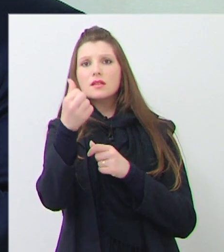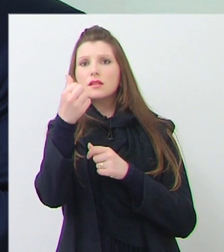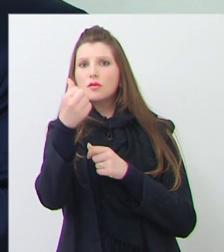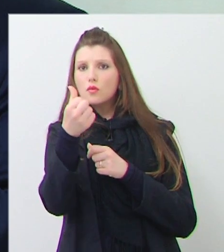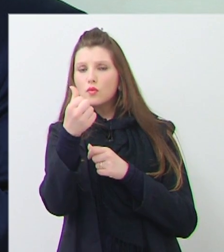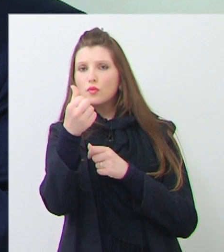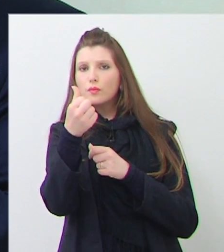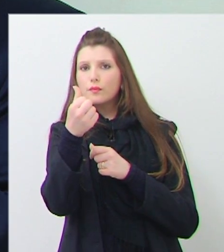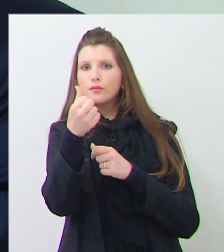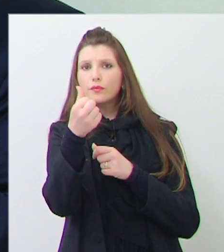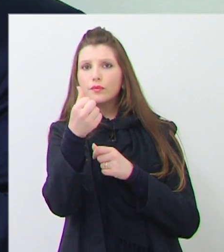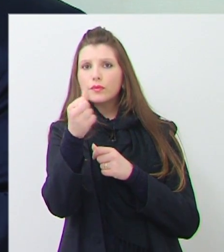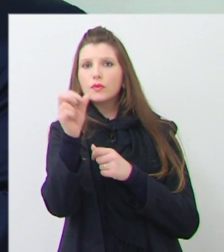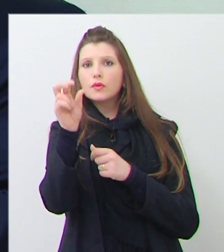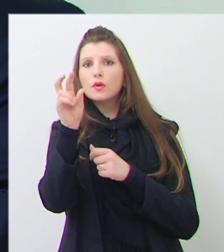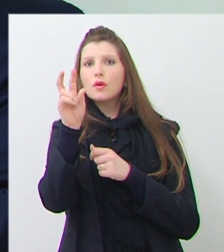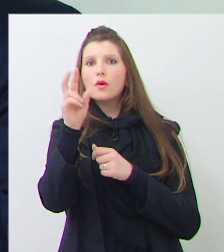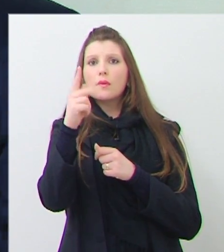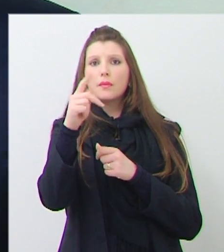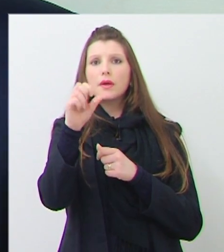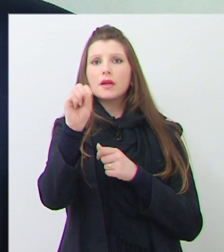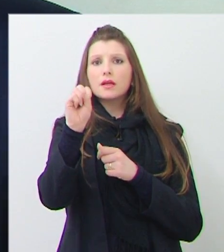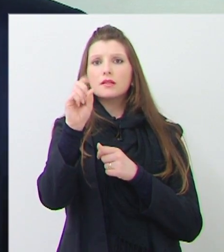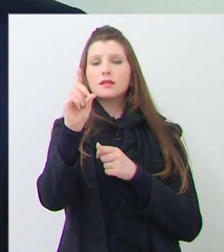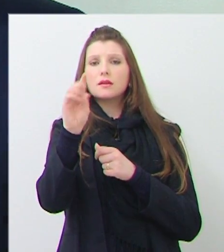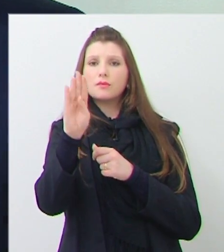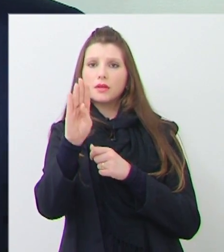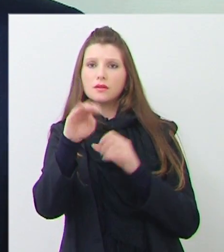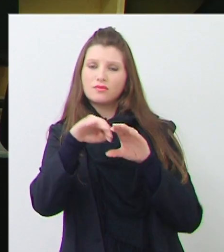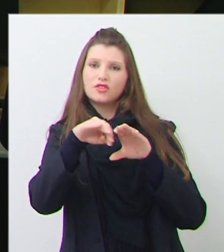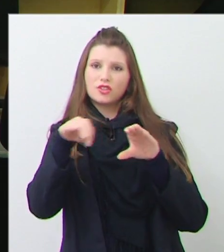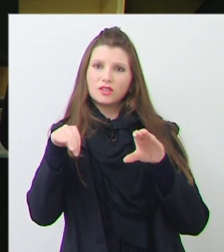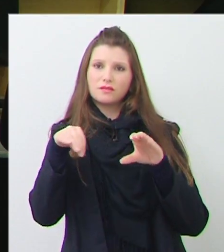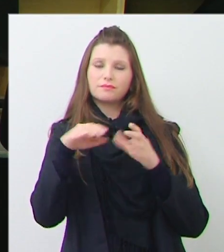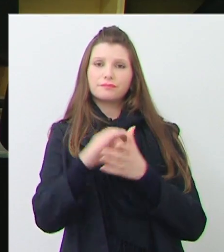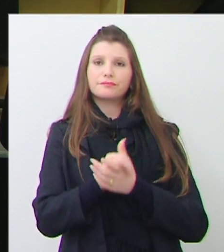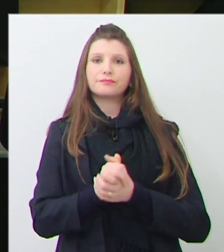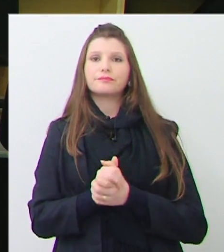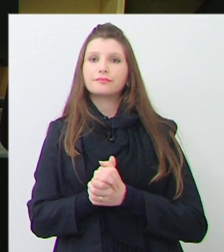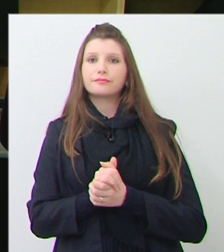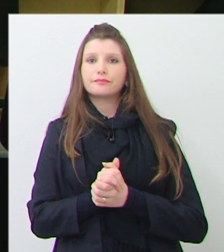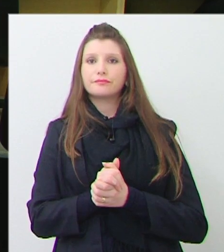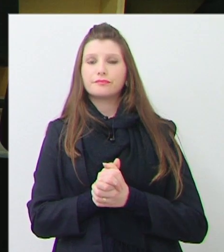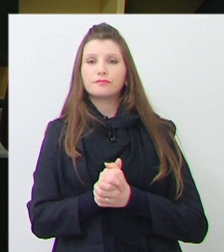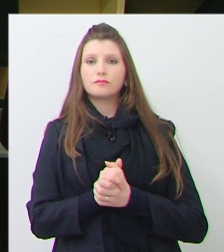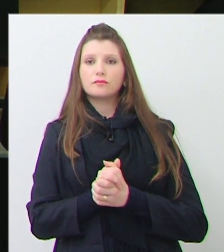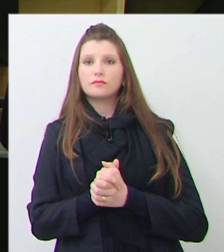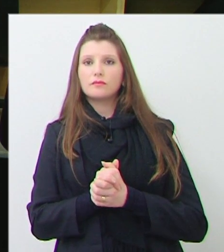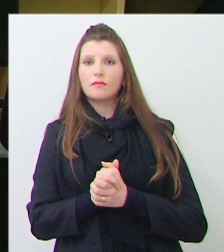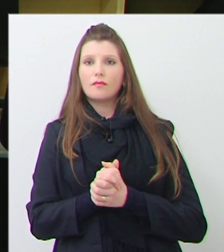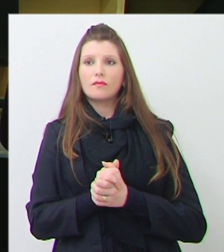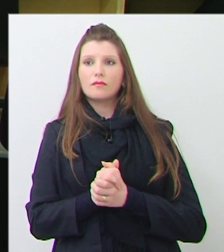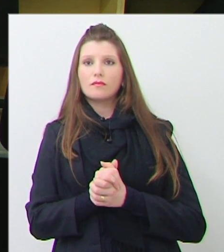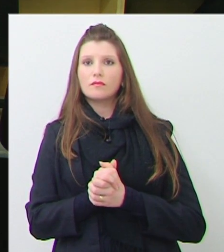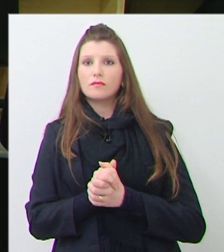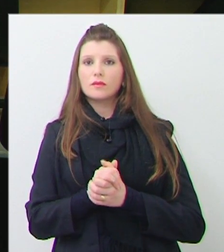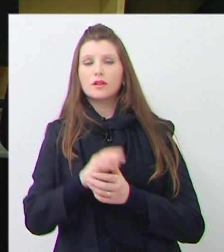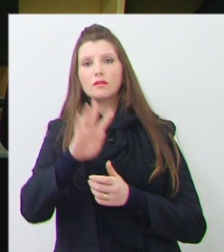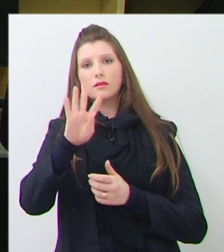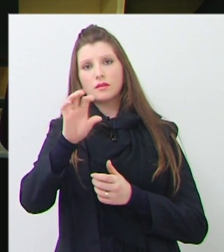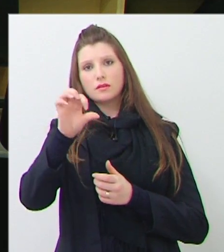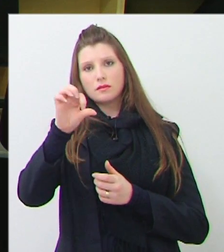161/2015, da autoria da bancada do PSDB. Atendido de pronto. Indicação